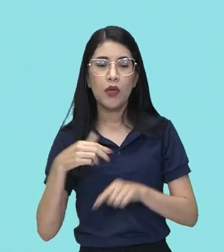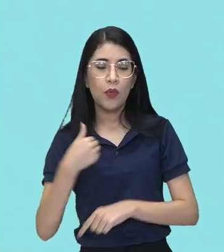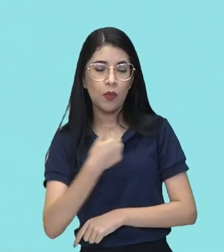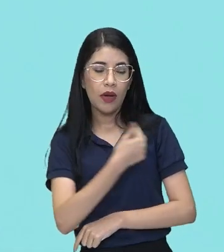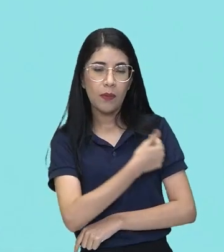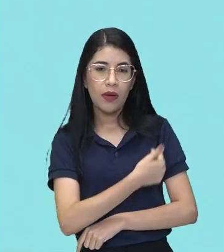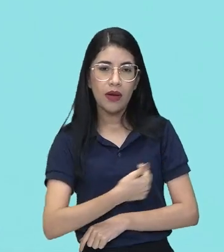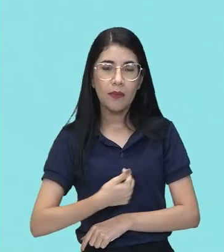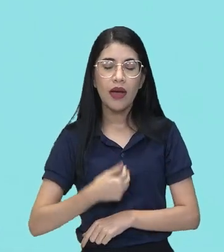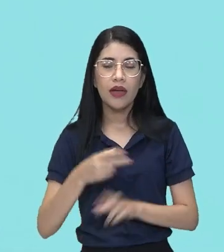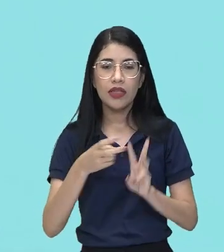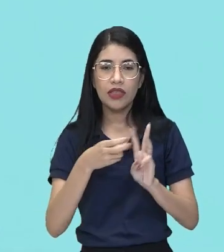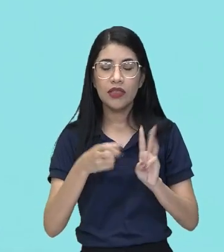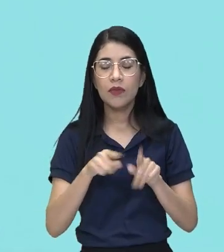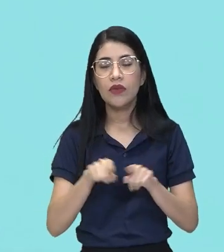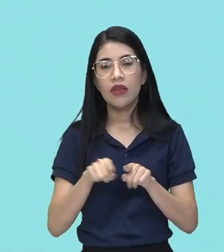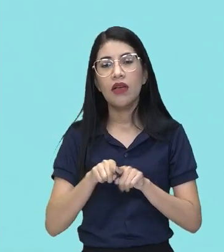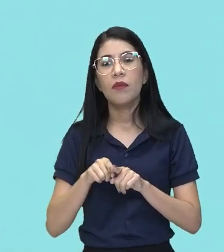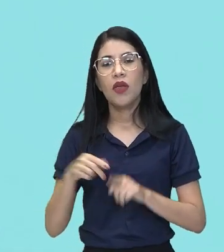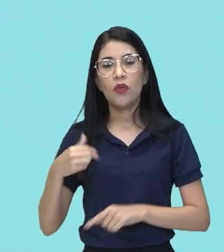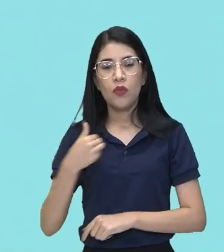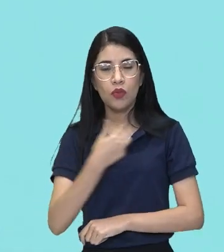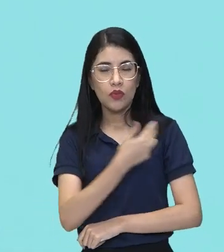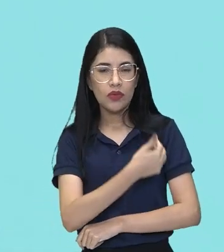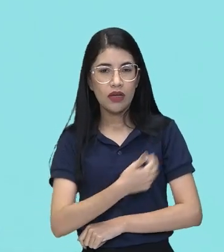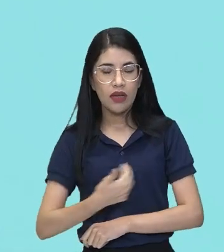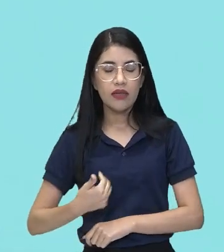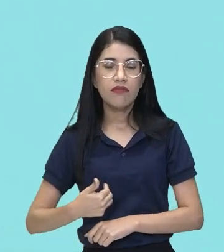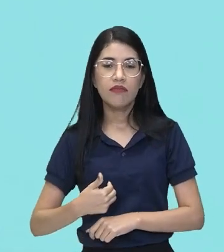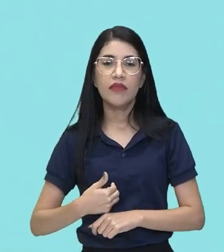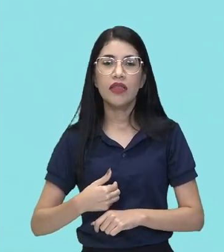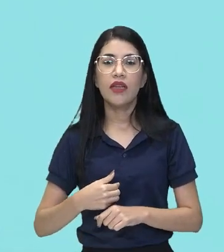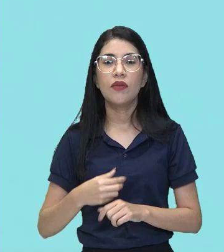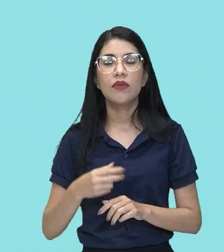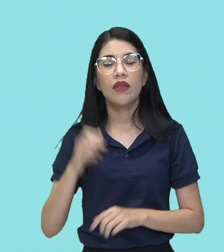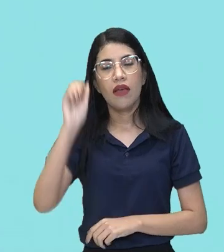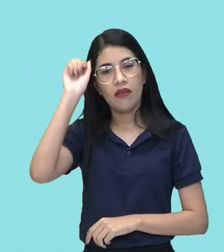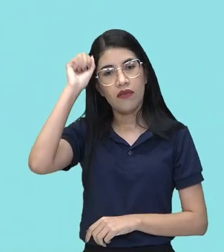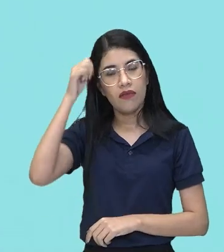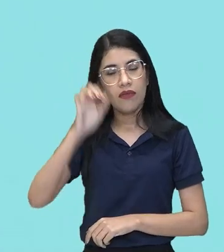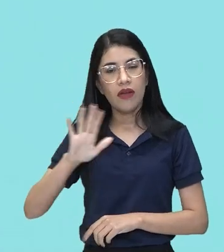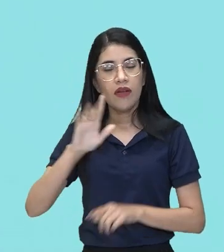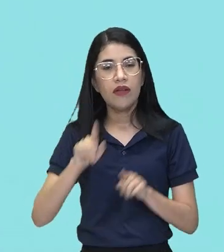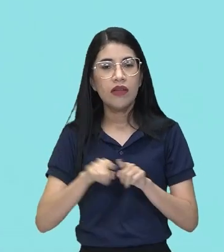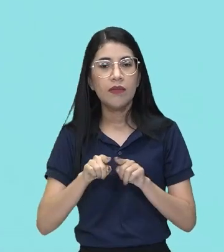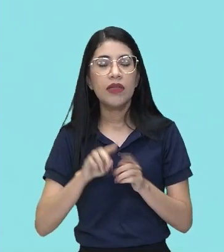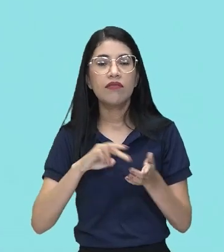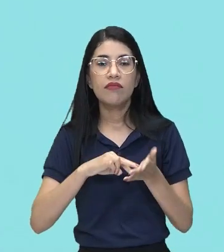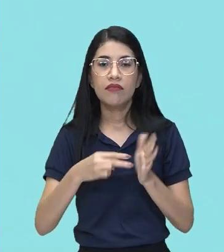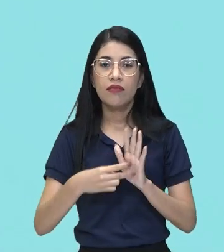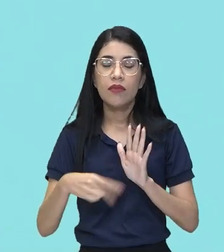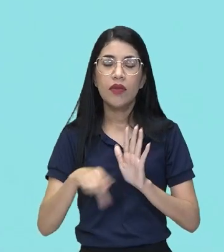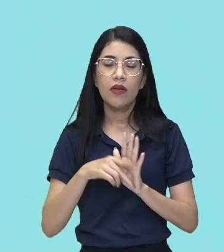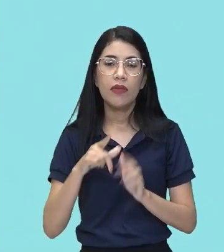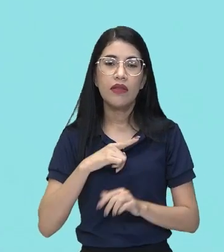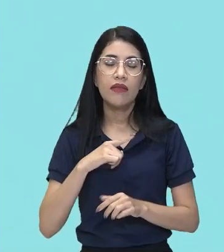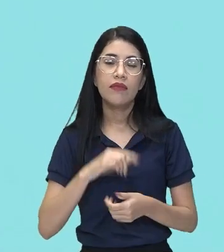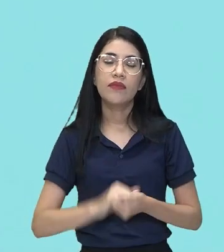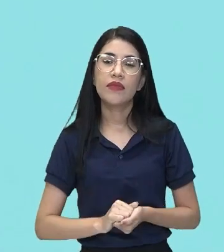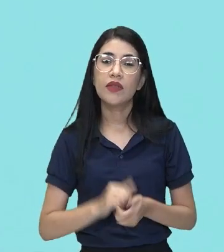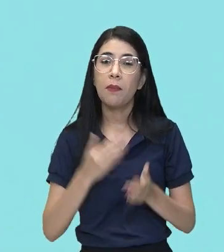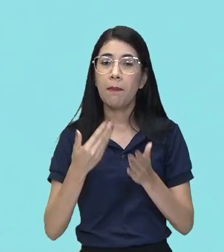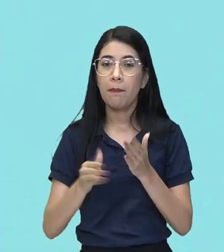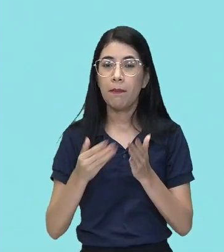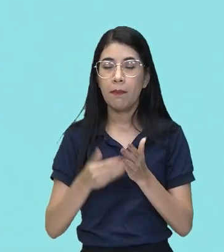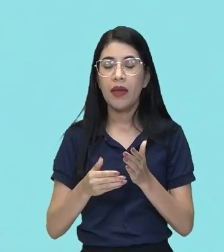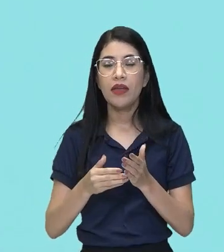grafismo africano, que tem ali um contexto, ele tem um significado, e eles tiram dessa cultura, se